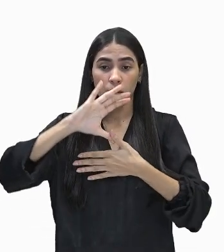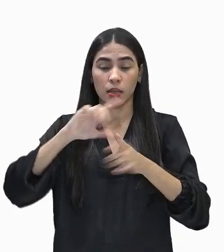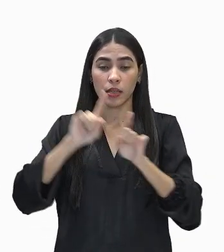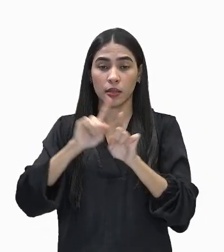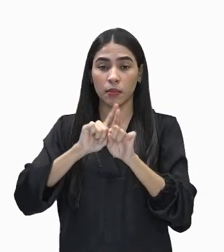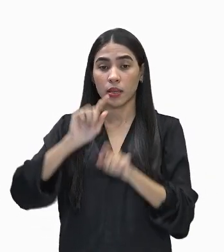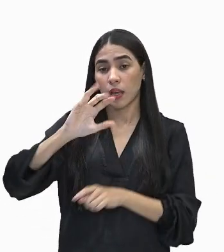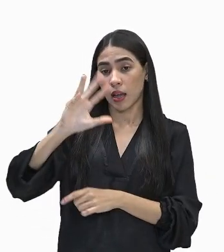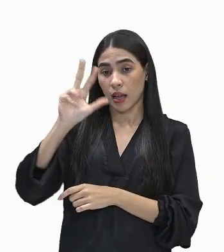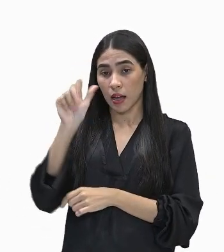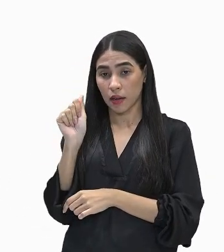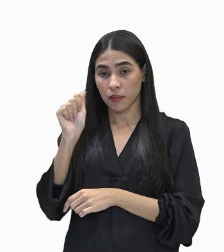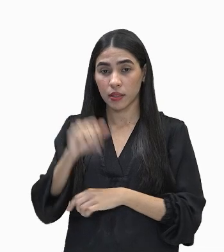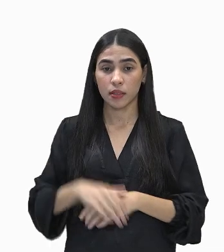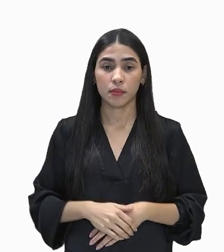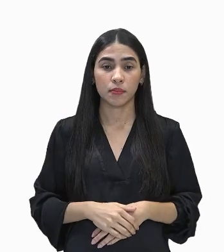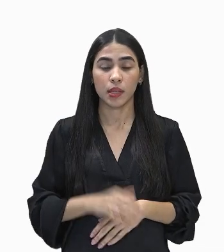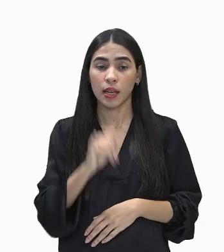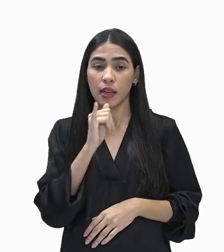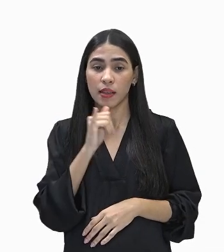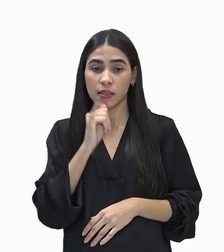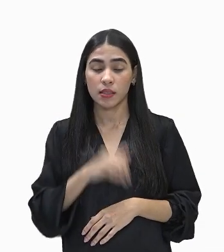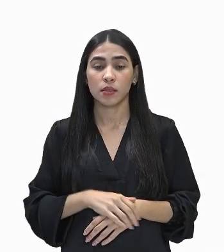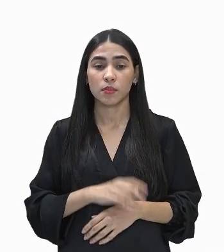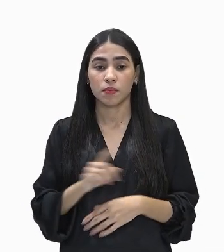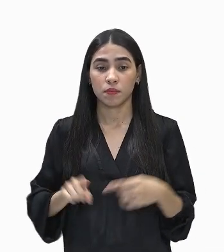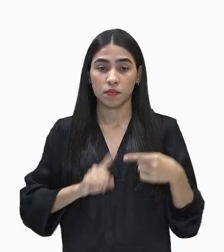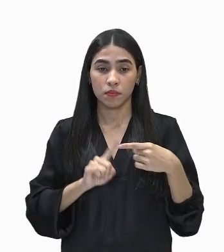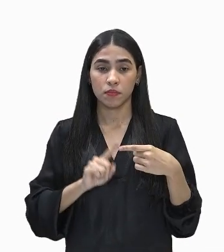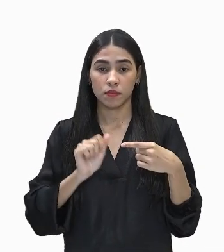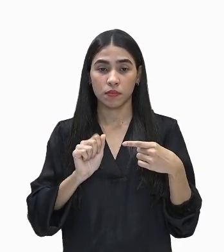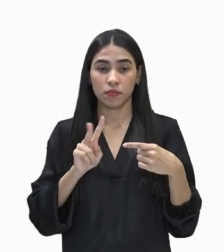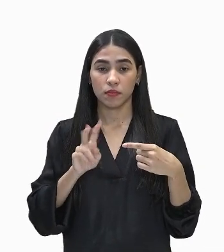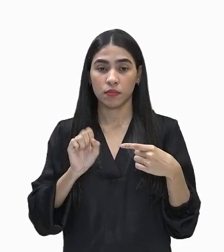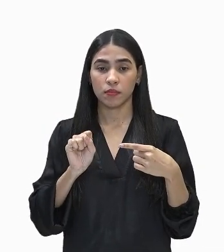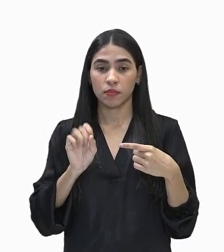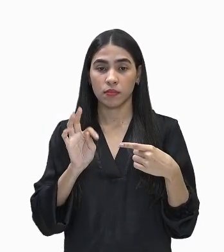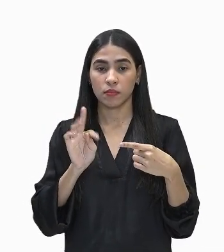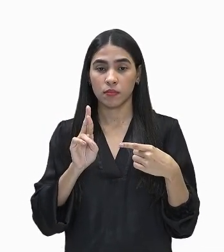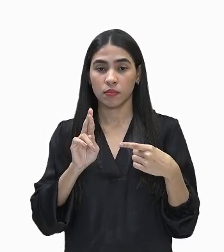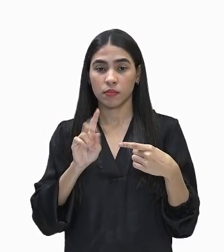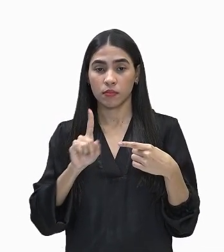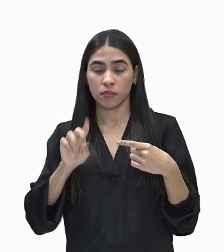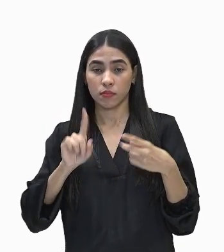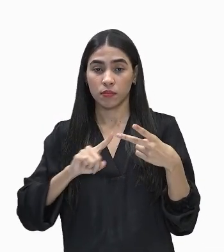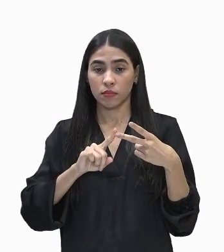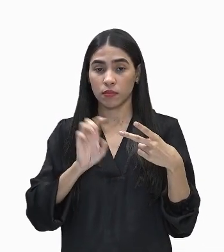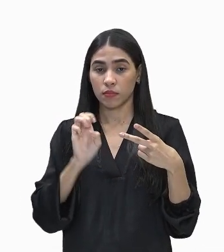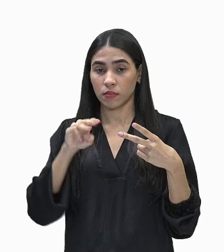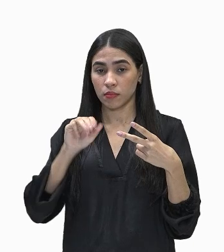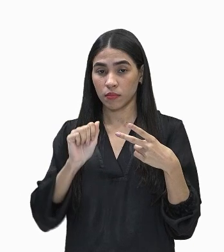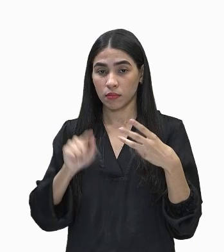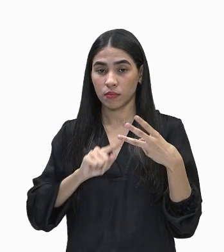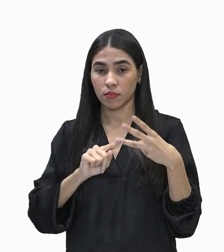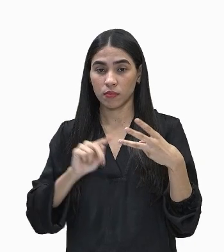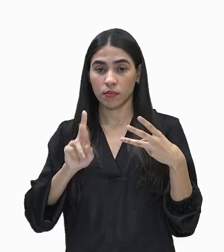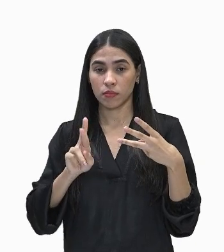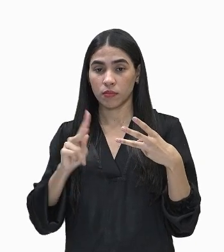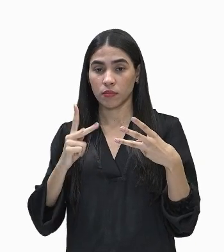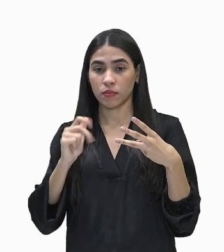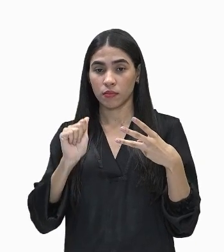África. Os exemplos, como foi mostrado anteriormente, vale frisar aí avestruz, ema,